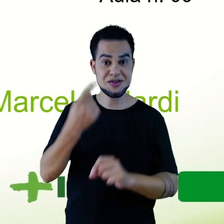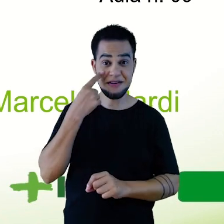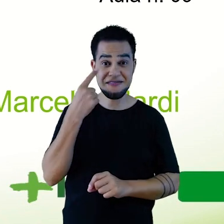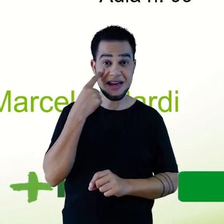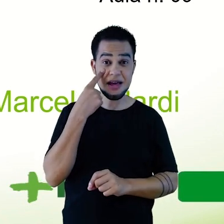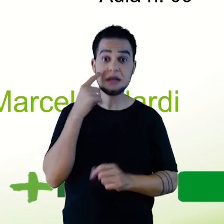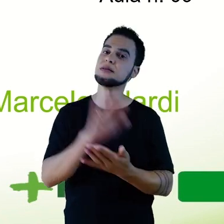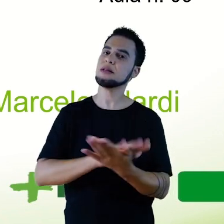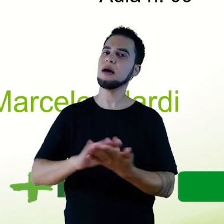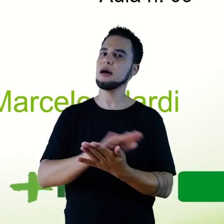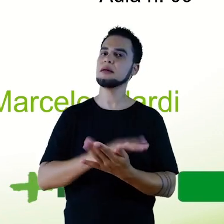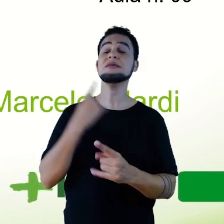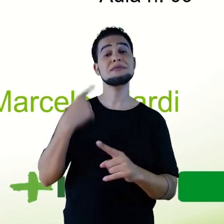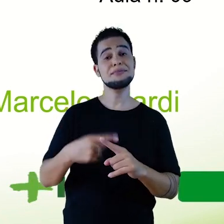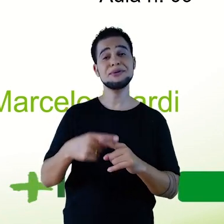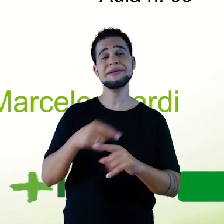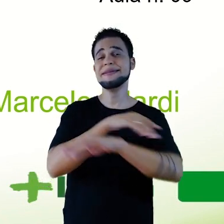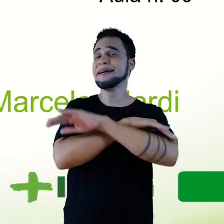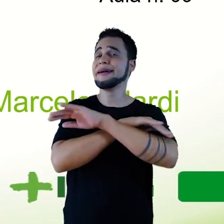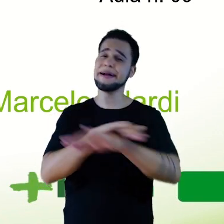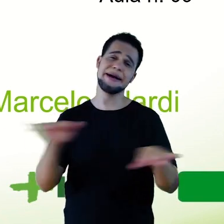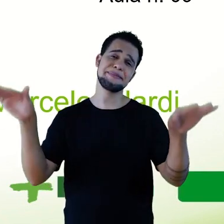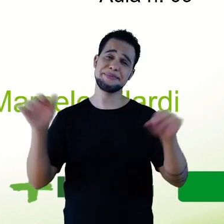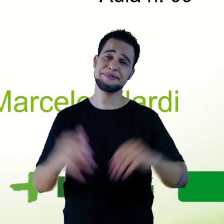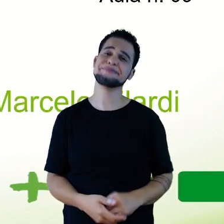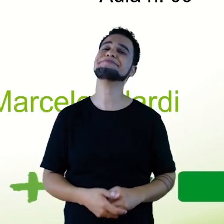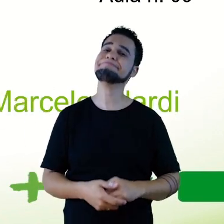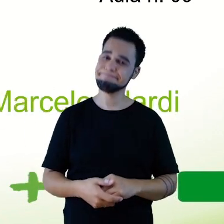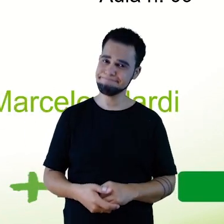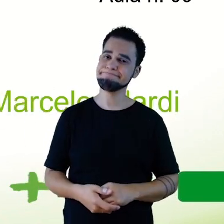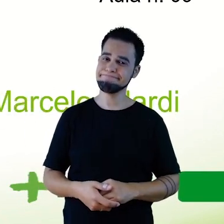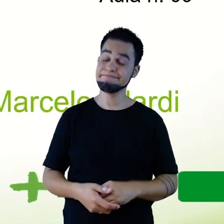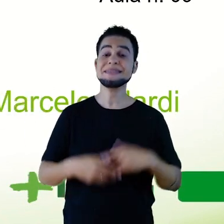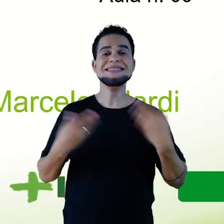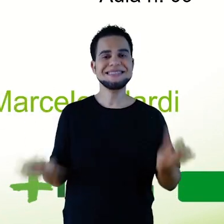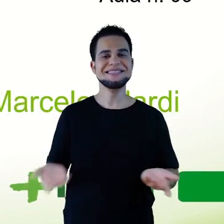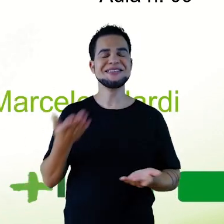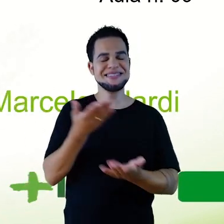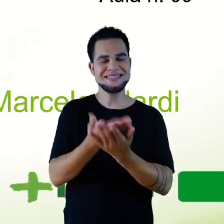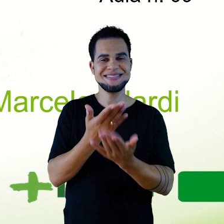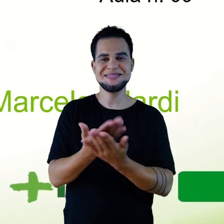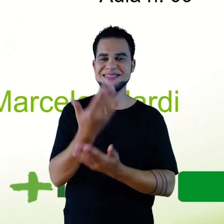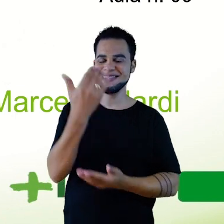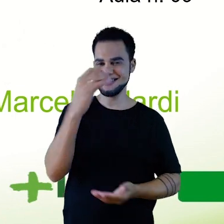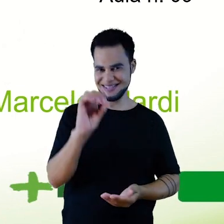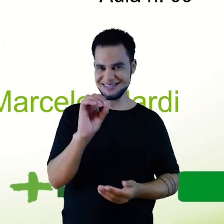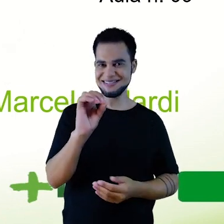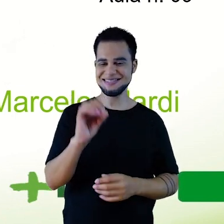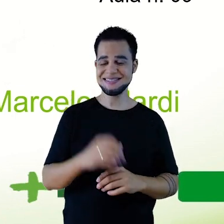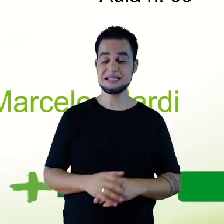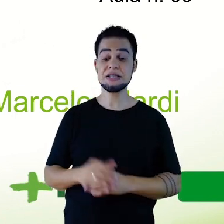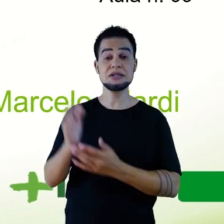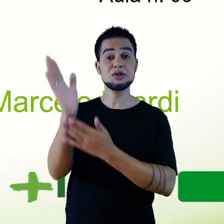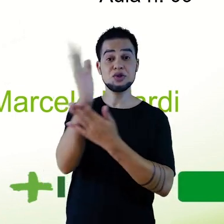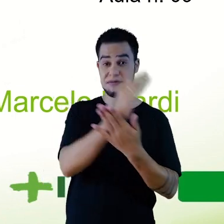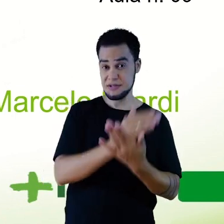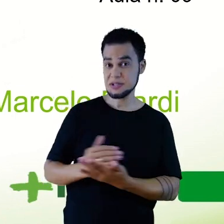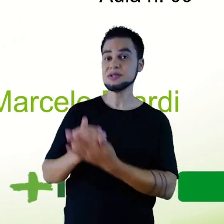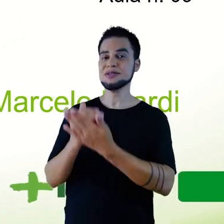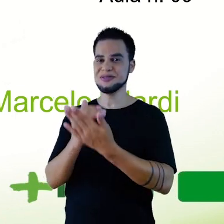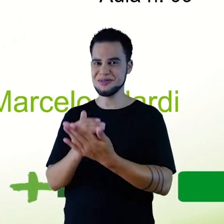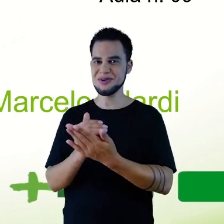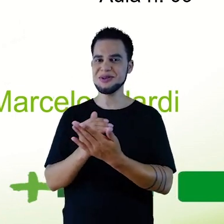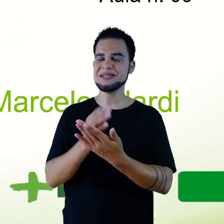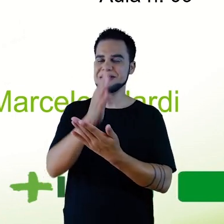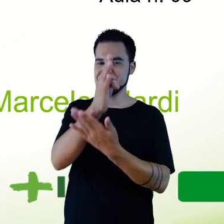gente não vai ver nada, porque acabou, pessoal. Então, nós vimos nessa aula 10 as divisões